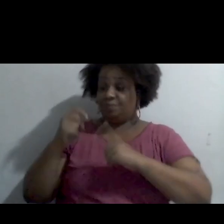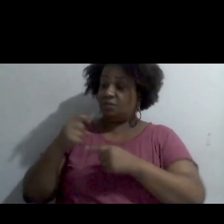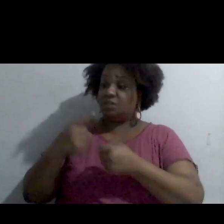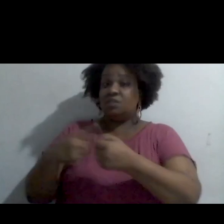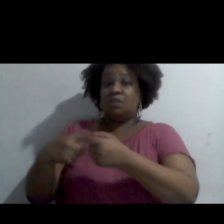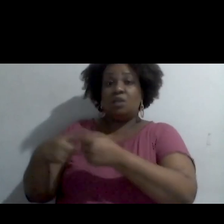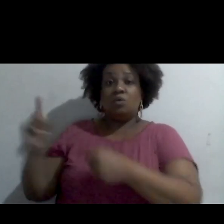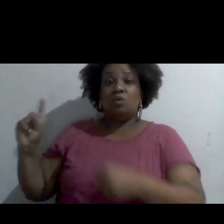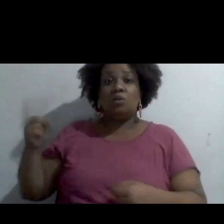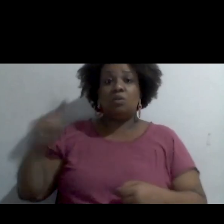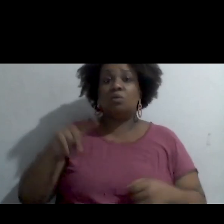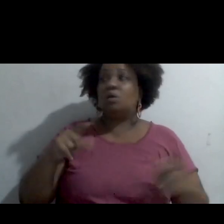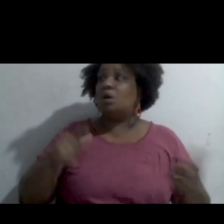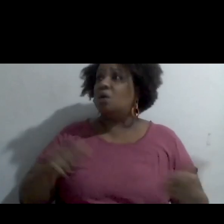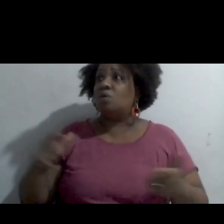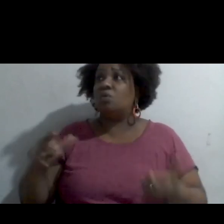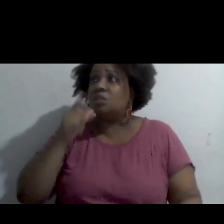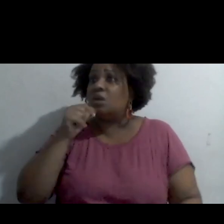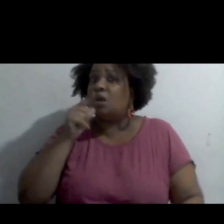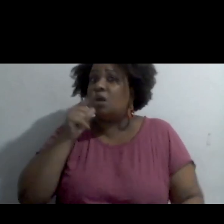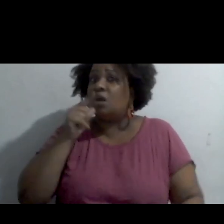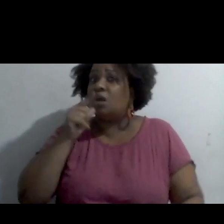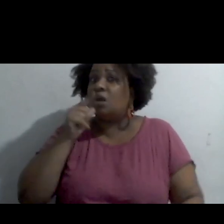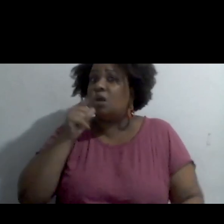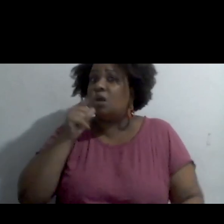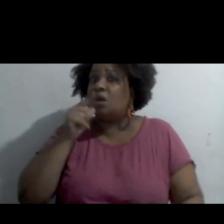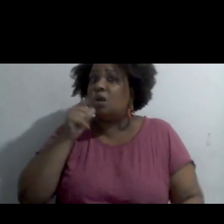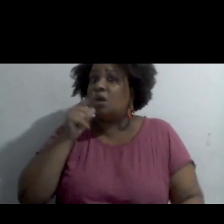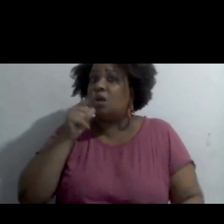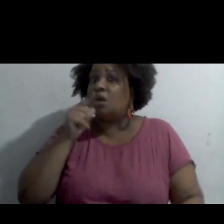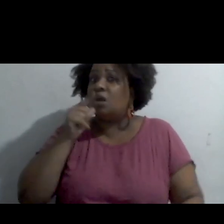ficam sem ter um lugar para beber uma água, trocar uma roupa,